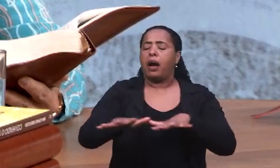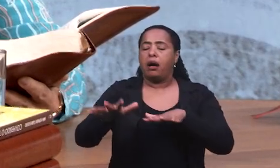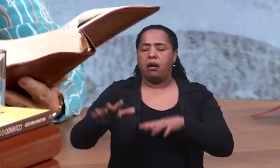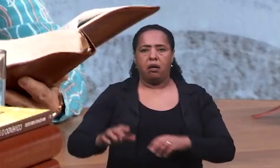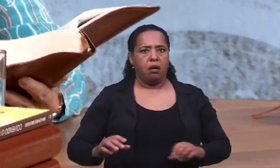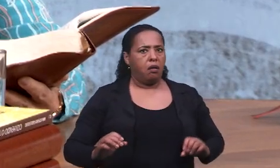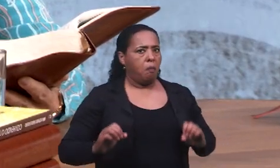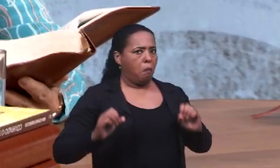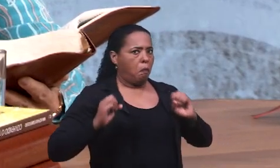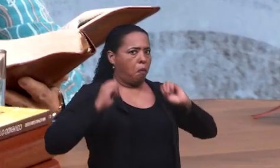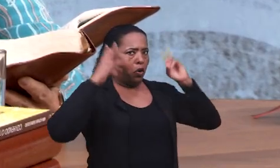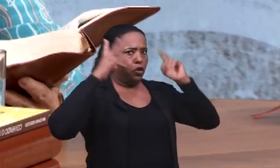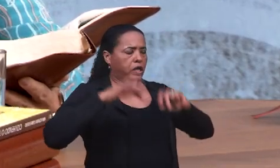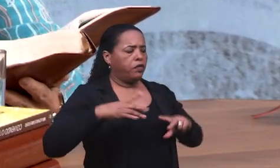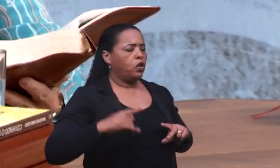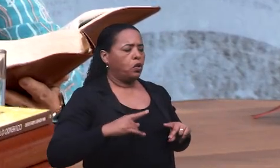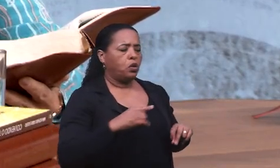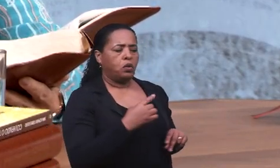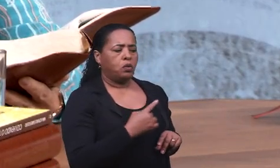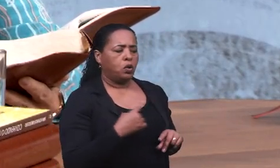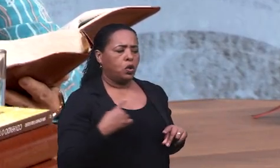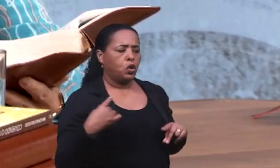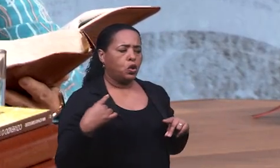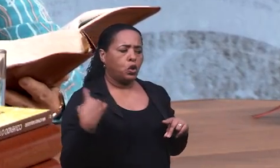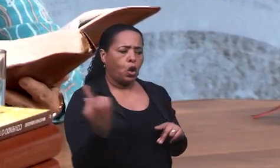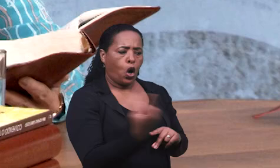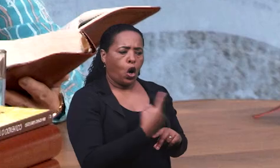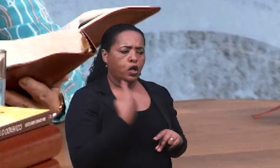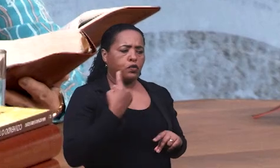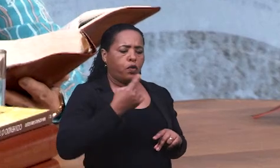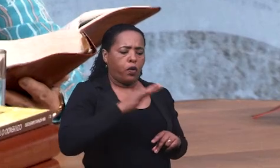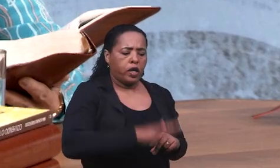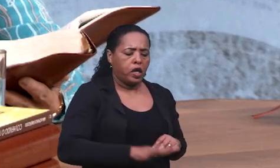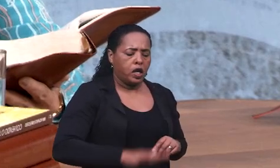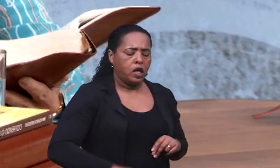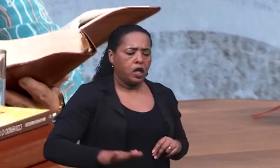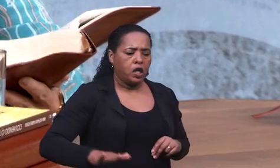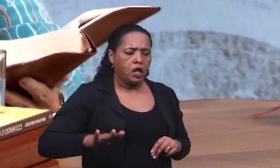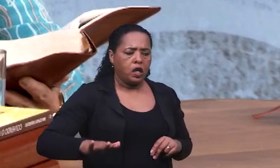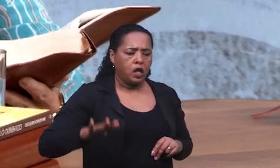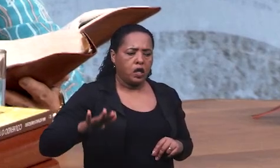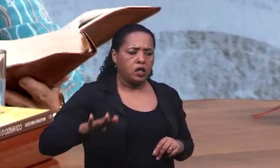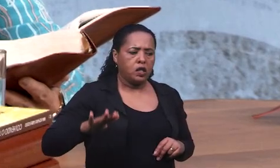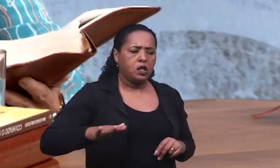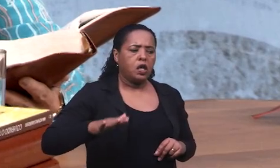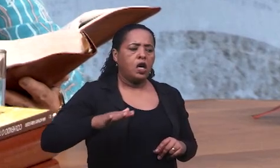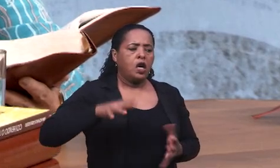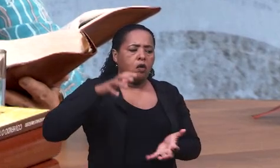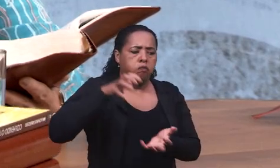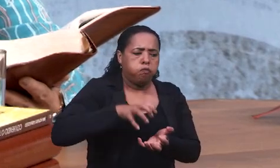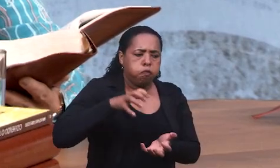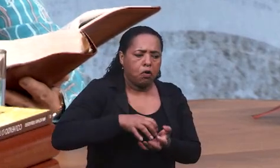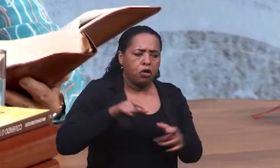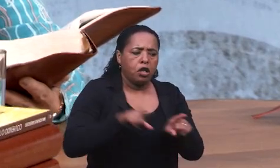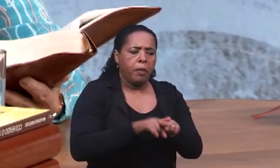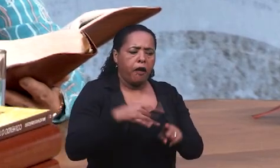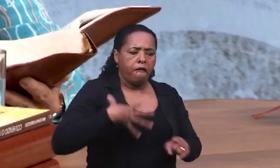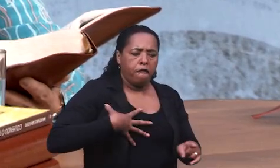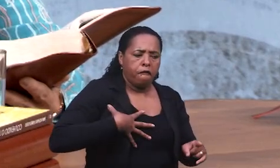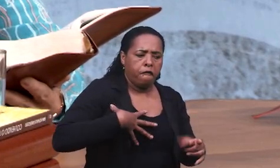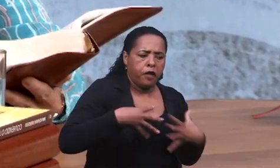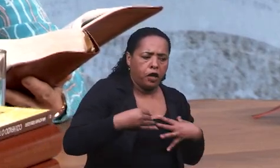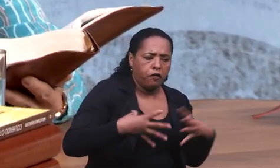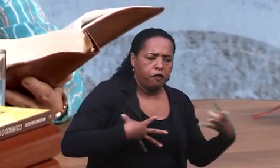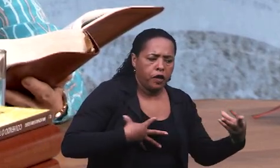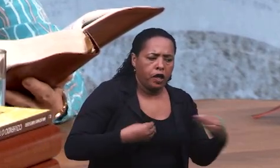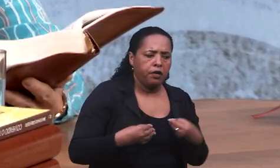Moisés disse: havemos de ir com os nossos meninos e com os nossos velhos, com os nossos filhos e